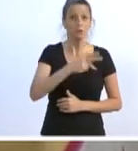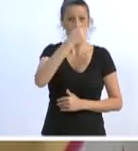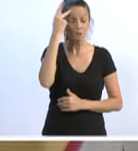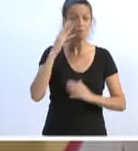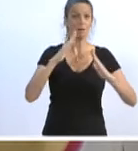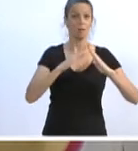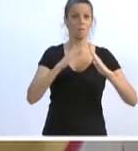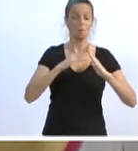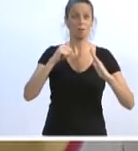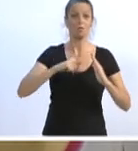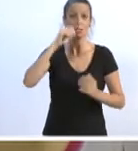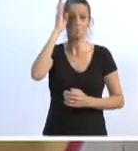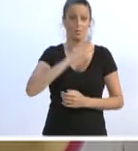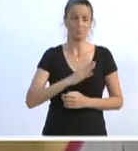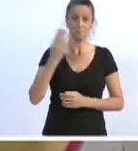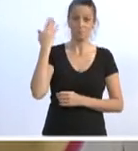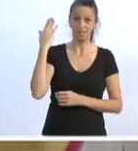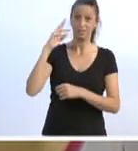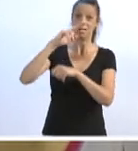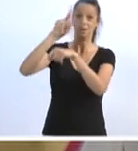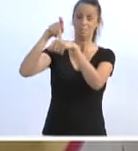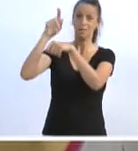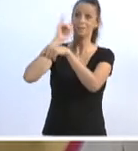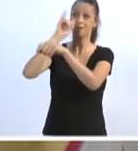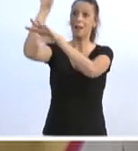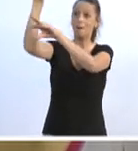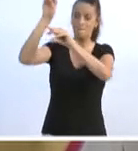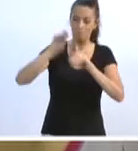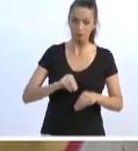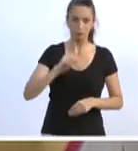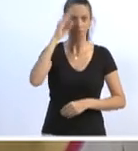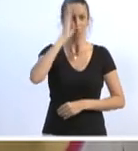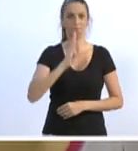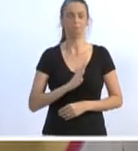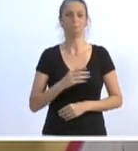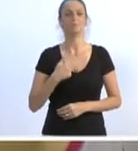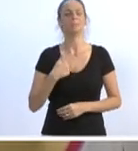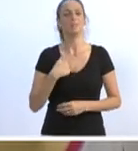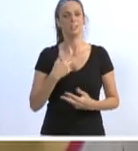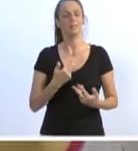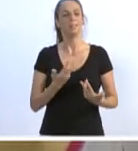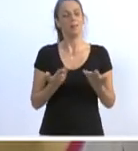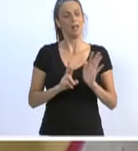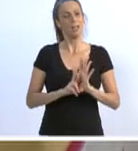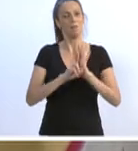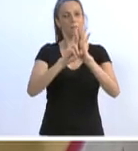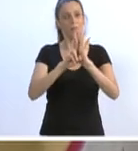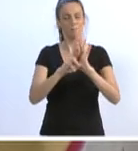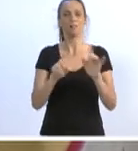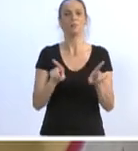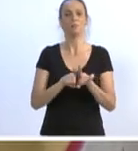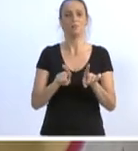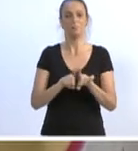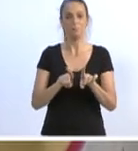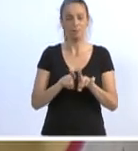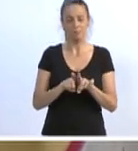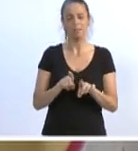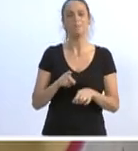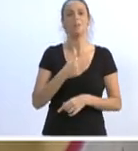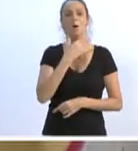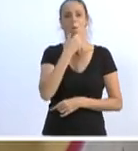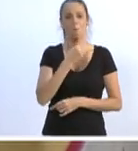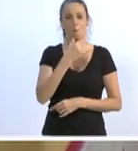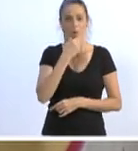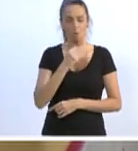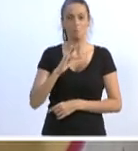brasil e dizer que em nome do presidente do título italiano aqui da cidade de blumenau o senhor fred barros eu gostei de